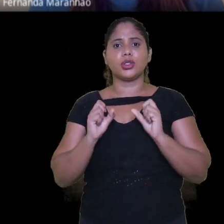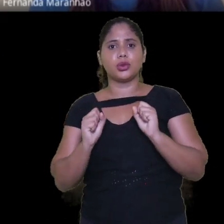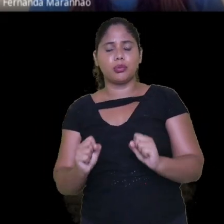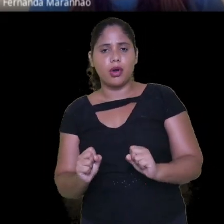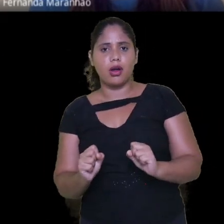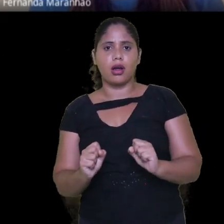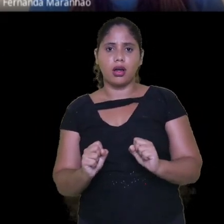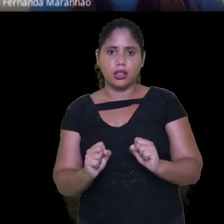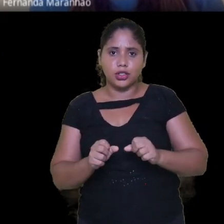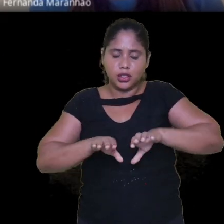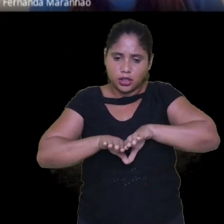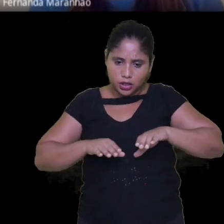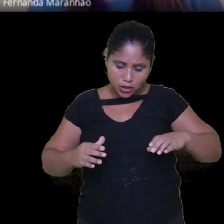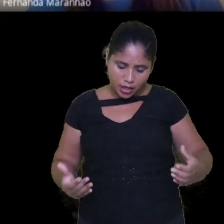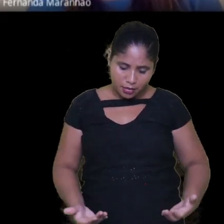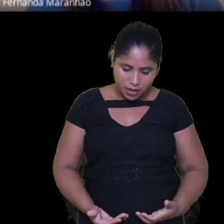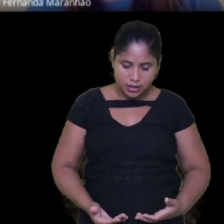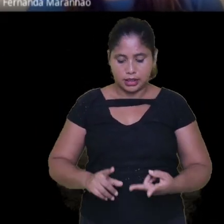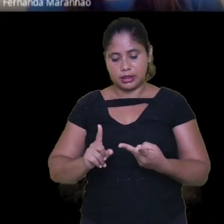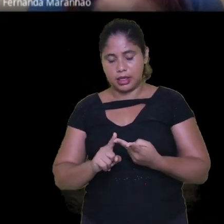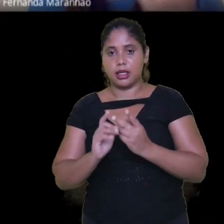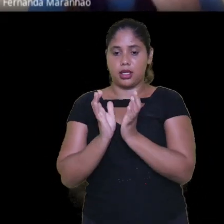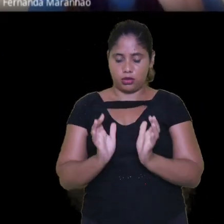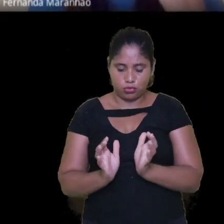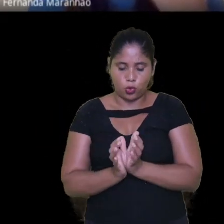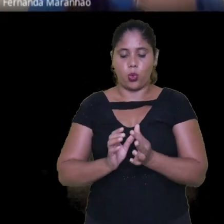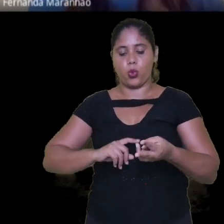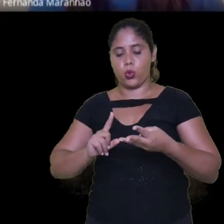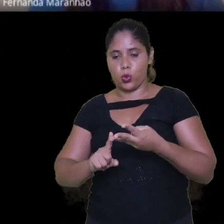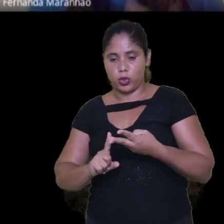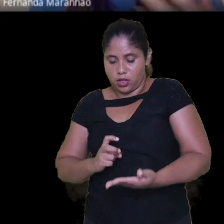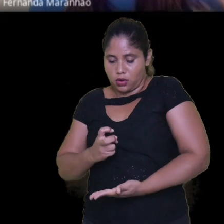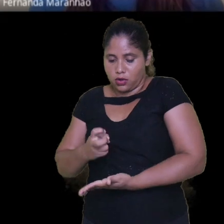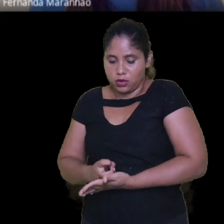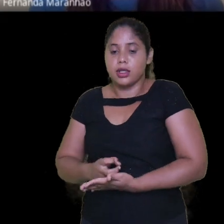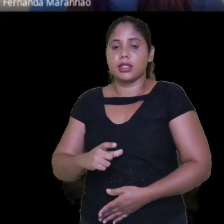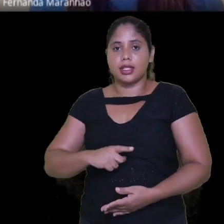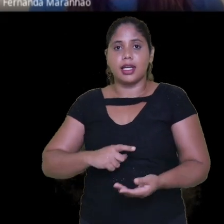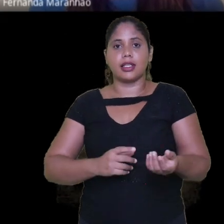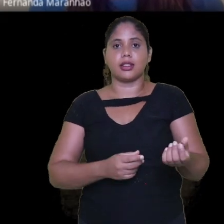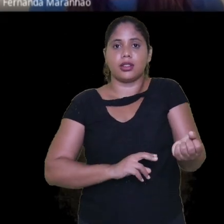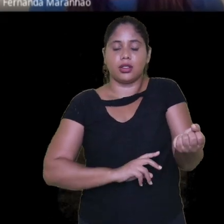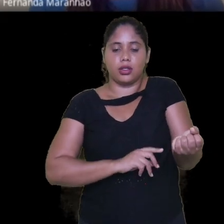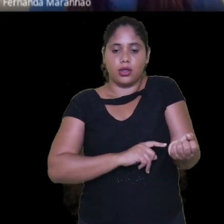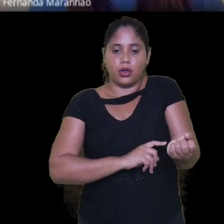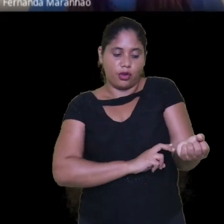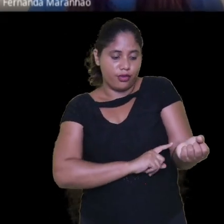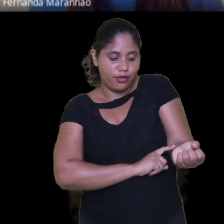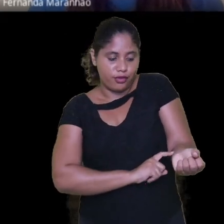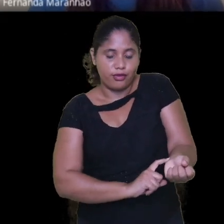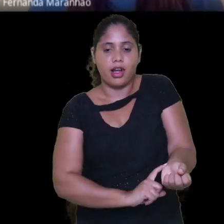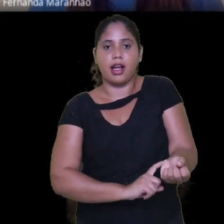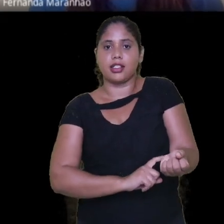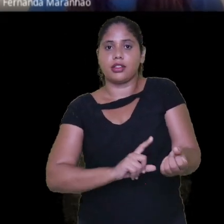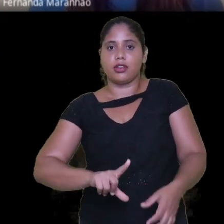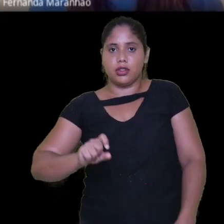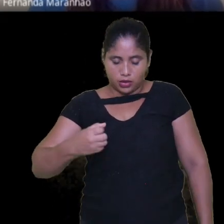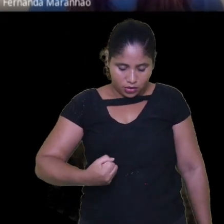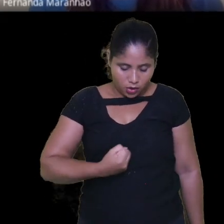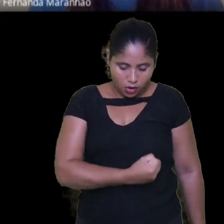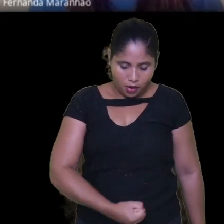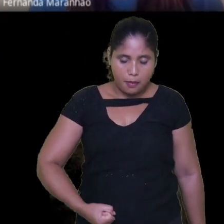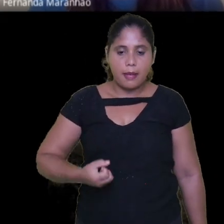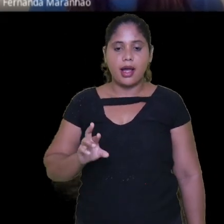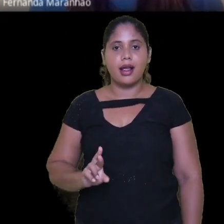função placentária e a artéria cerebral média representando o território de distribuição hemodinâmica fetal. Se há alteração nessas